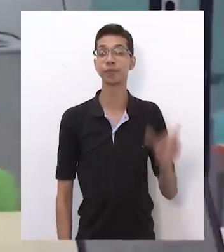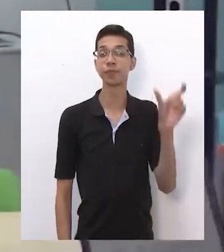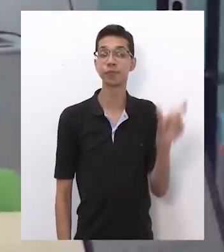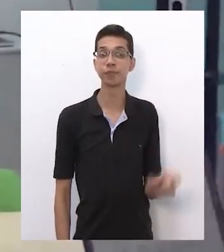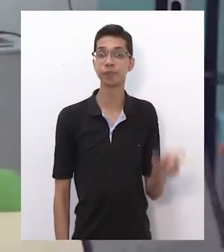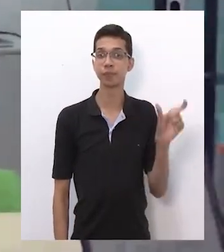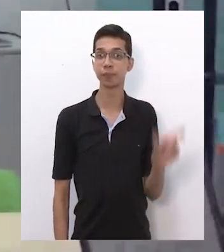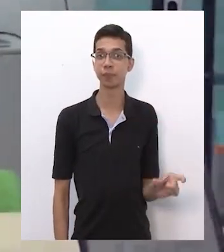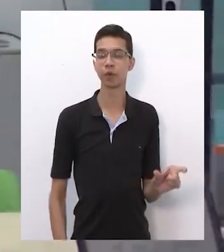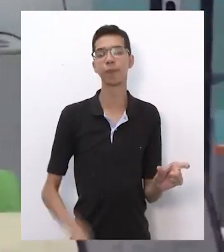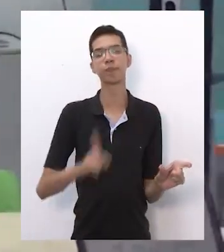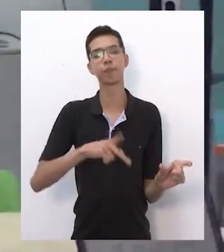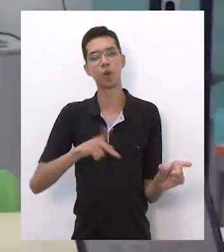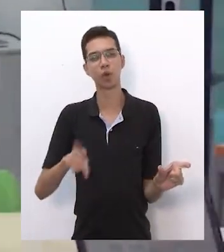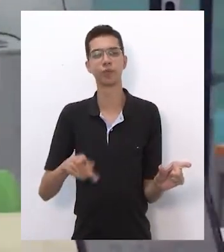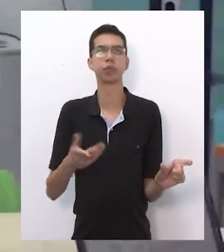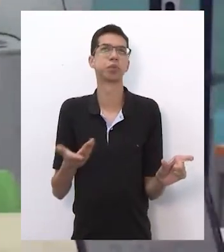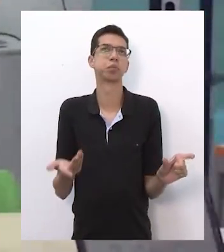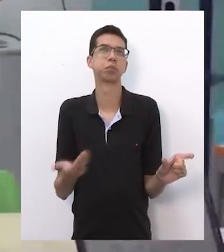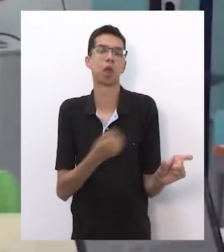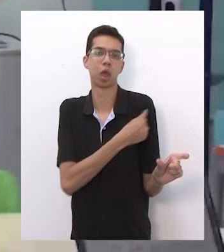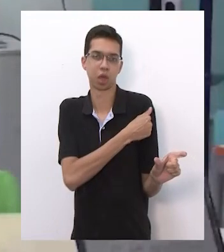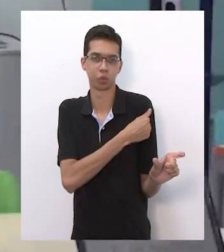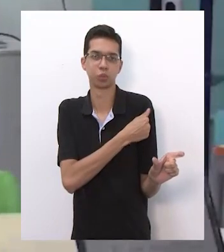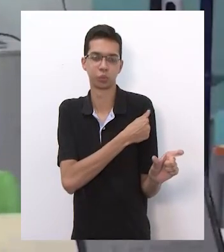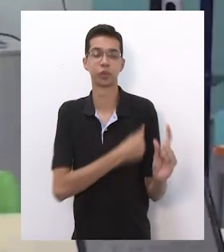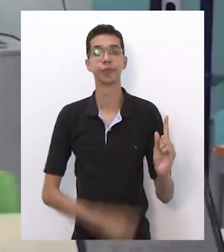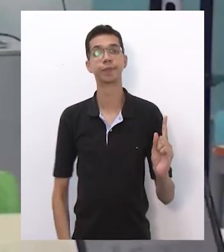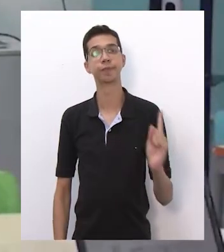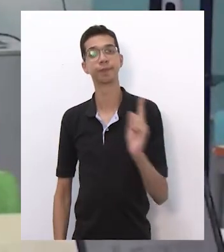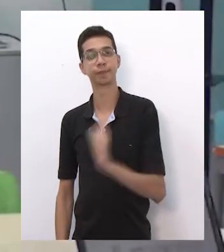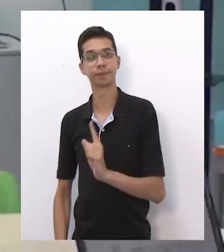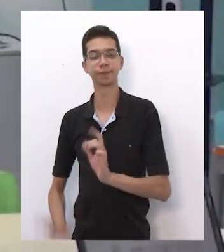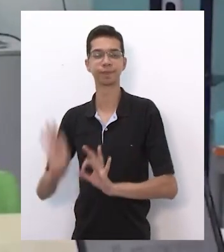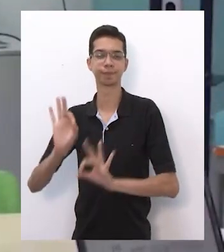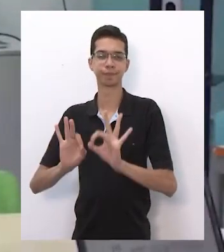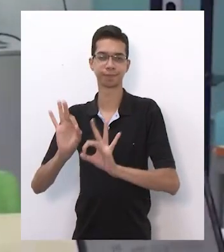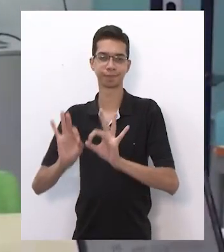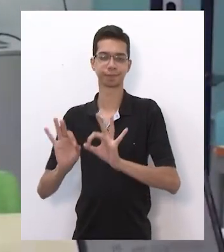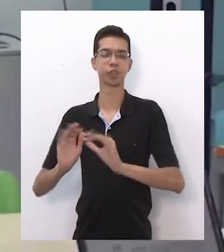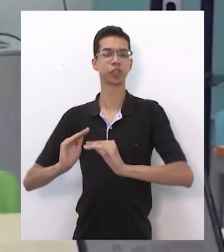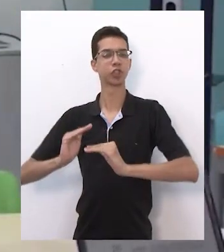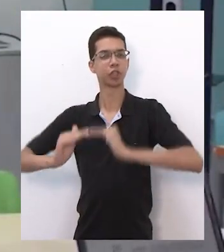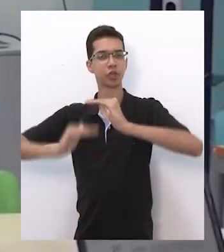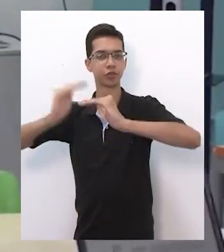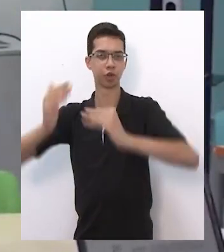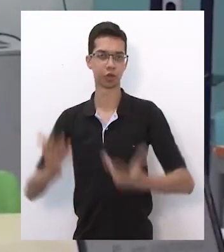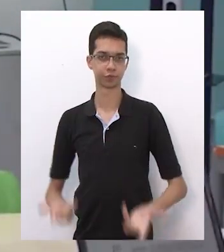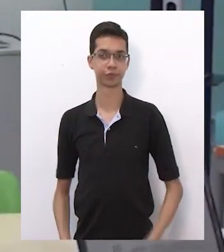passa por aqui, ele vem ou desenvolver um projetinho, ou